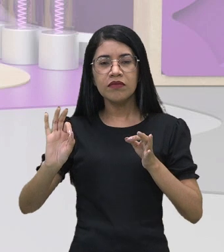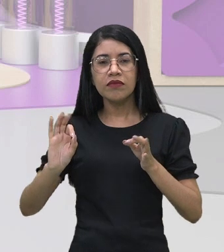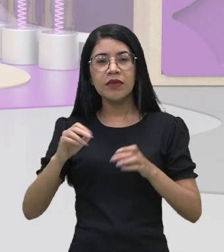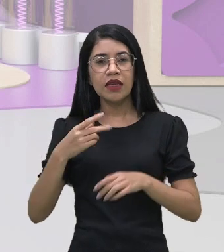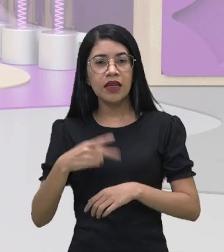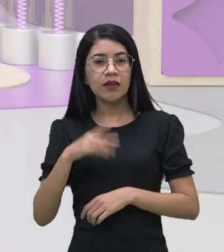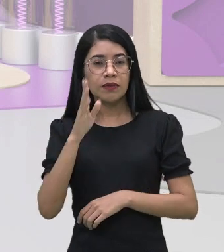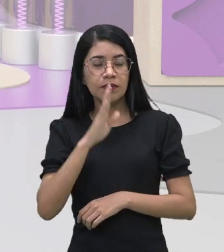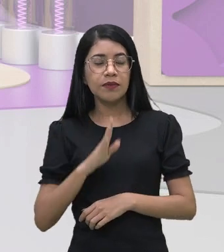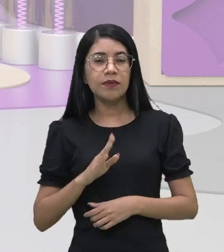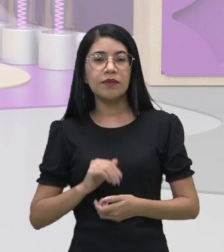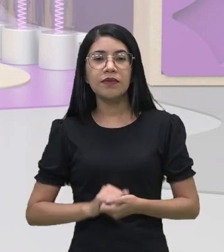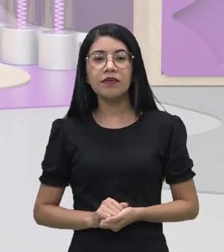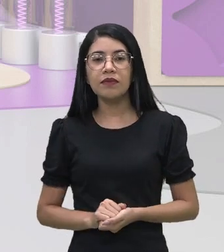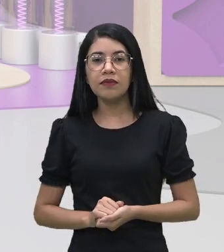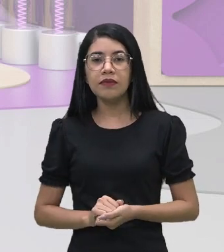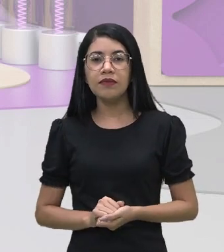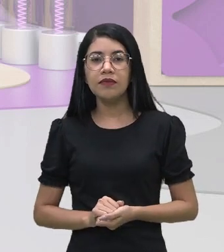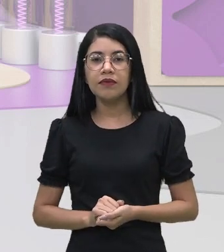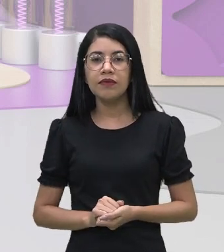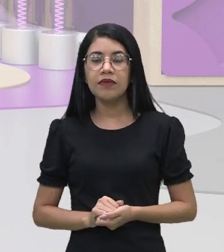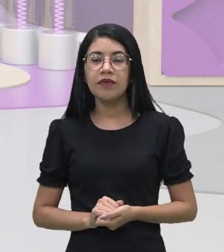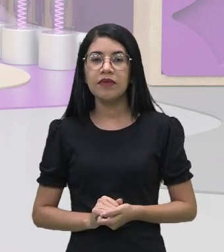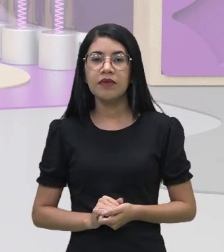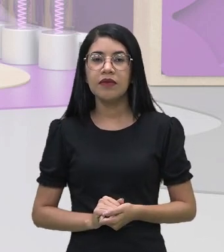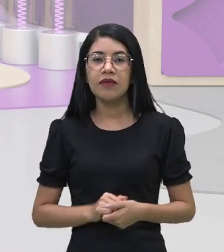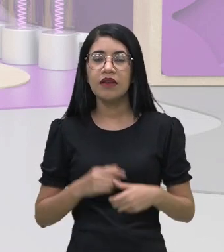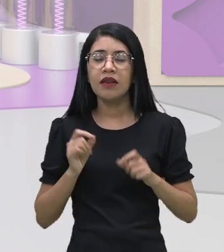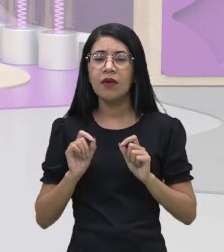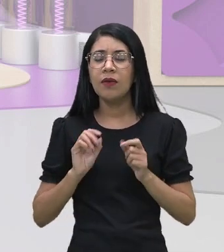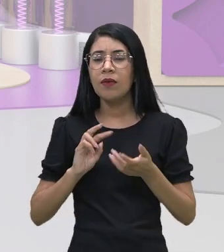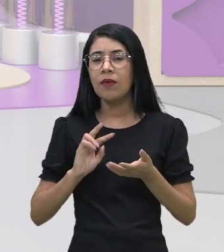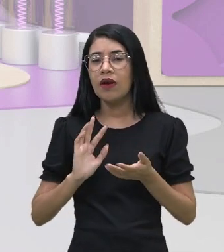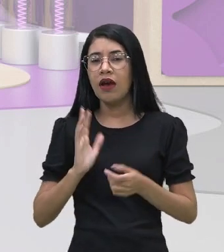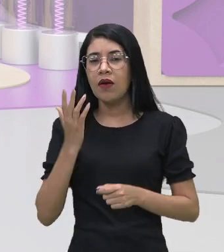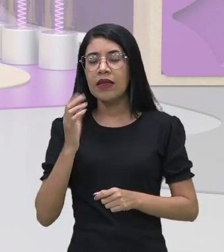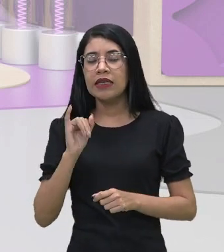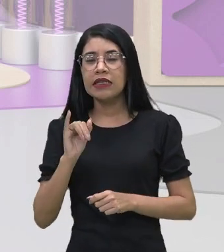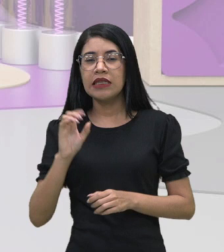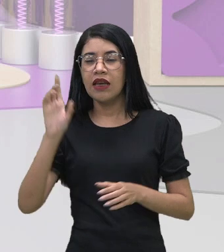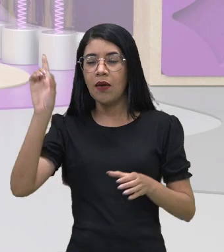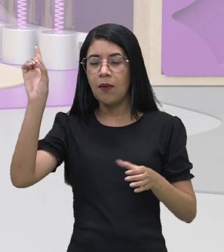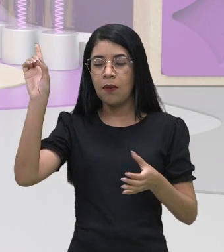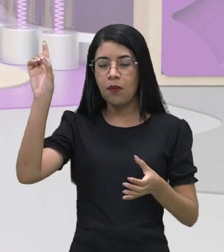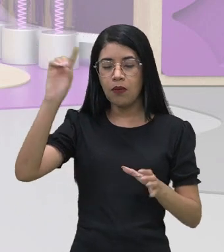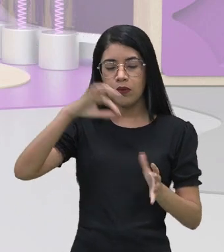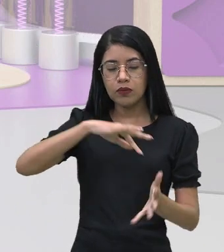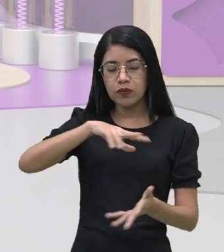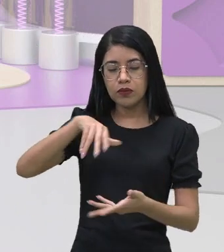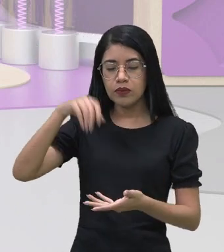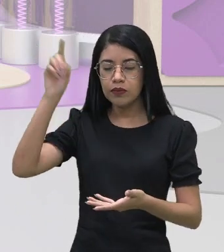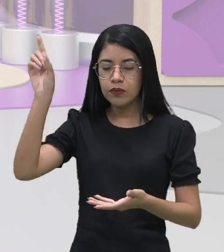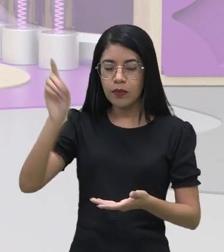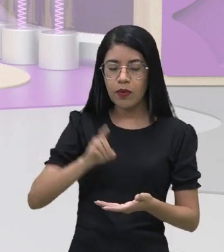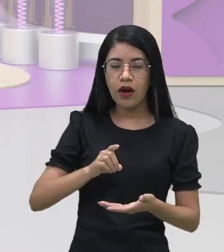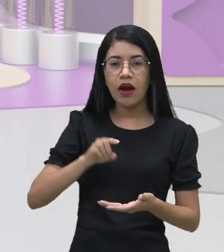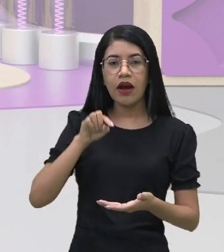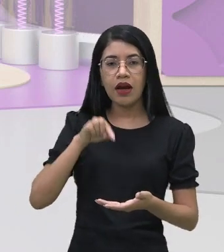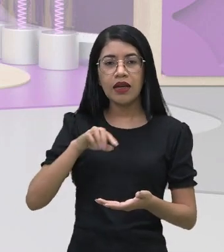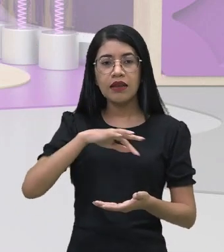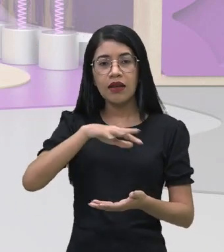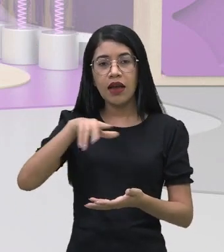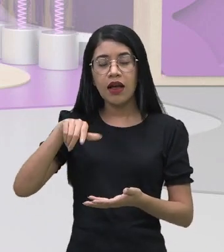Então, o que acontece quando esse meteoro, o que ele fez? O que tem a ver